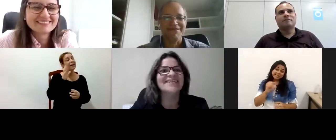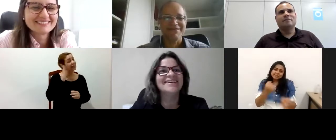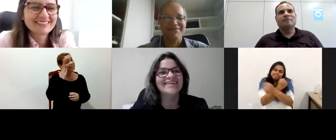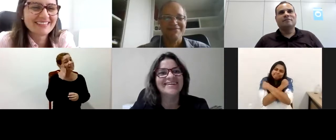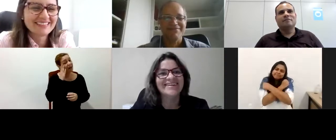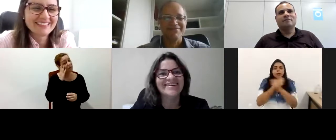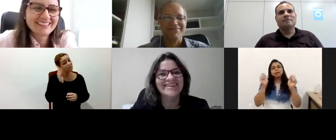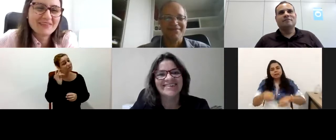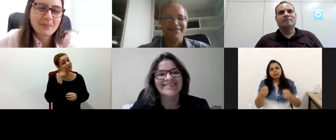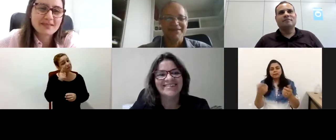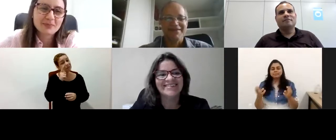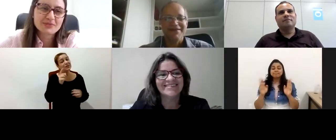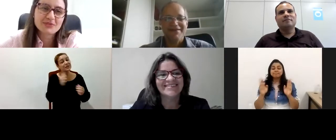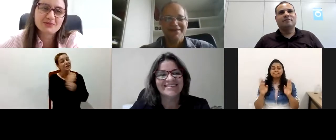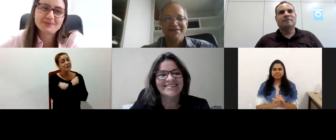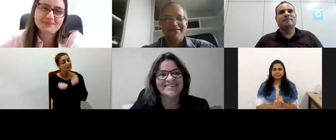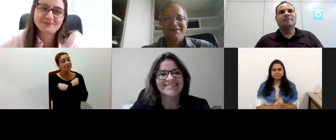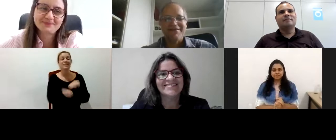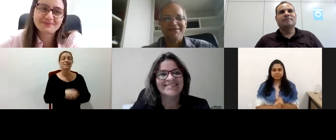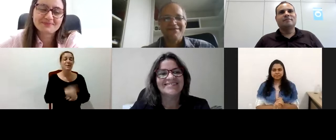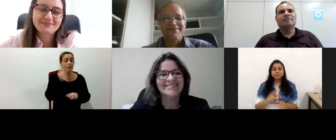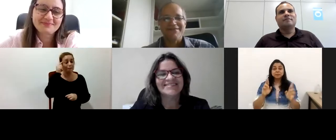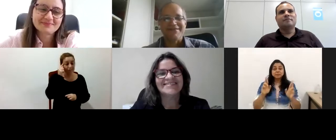sabe. Vou pensar positivo aí.